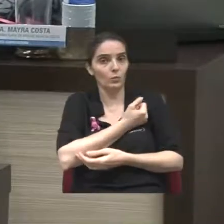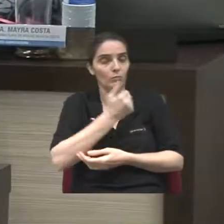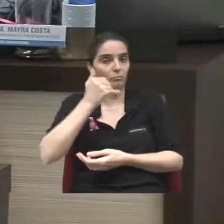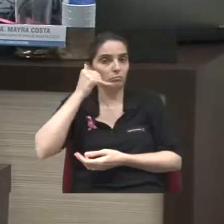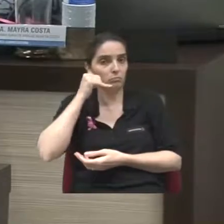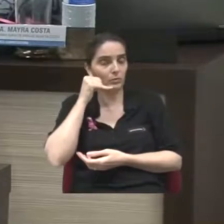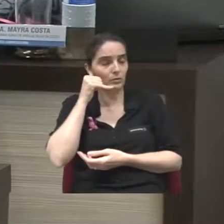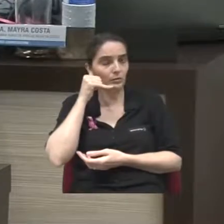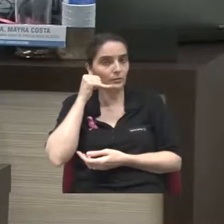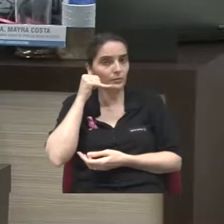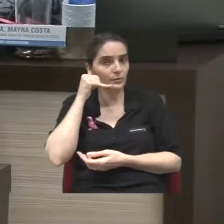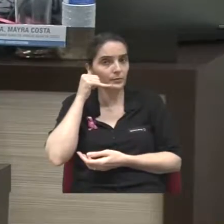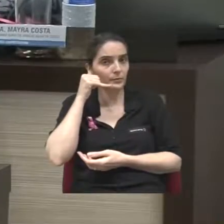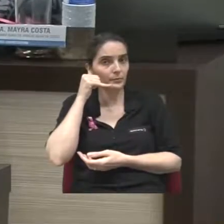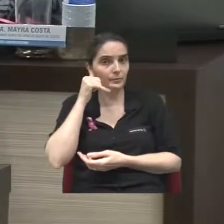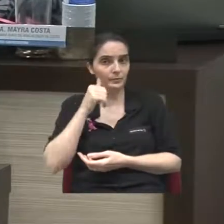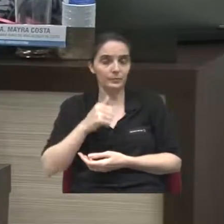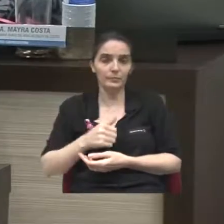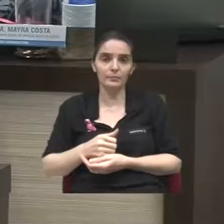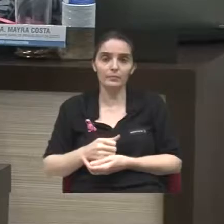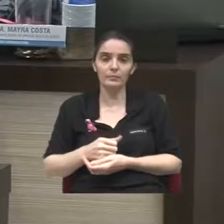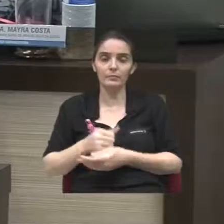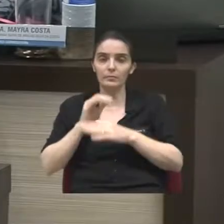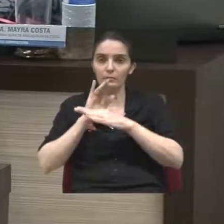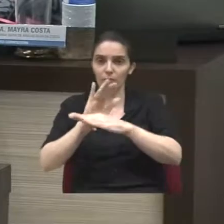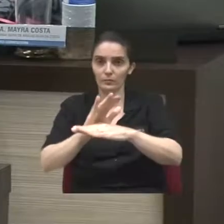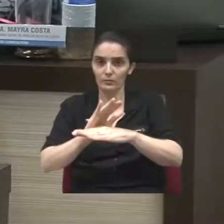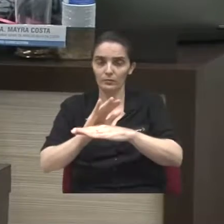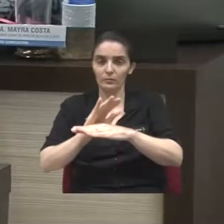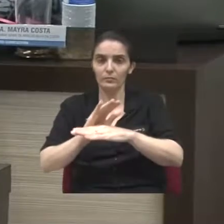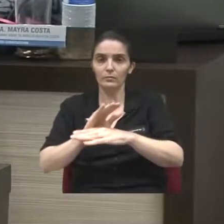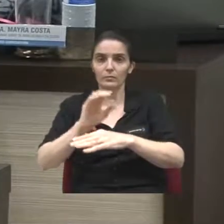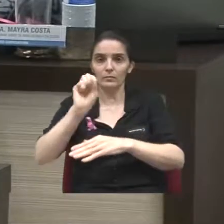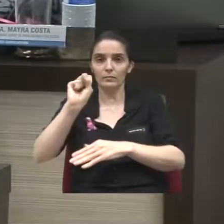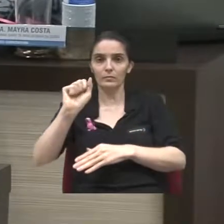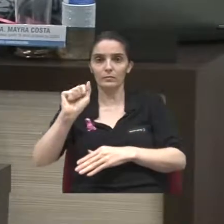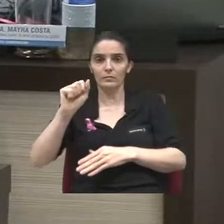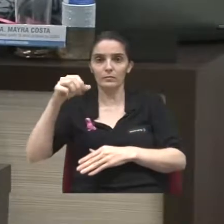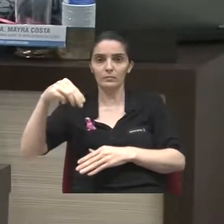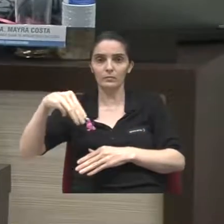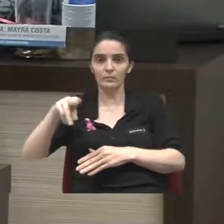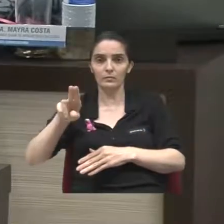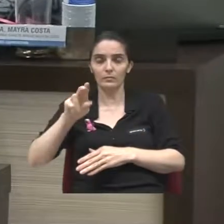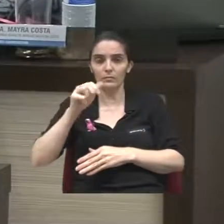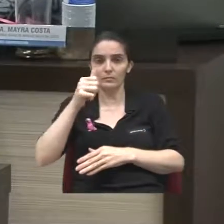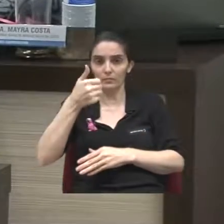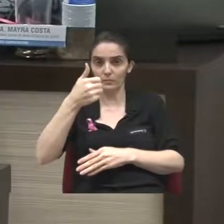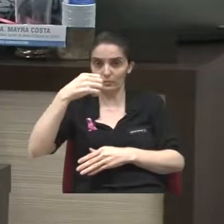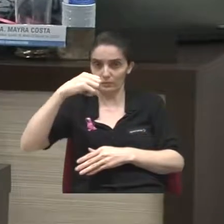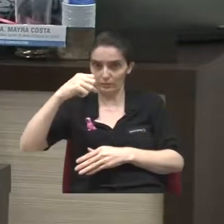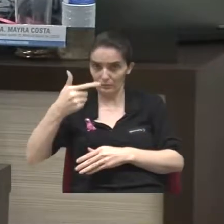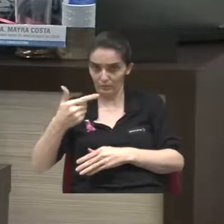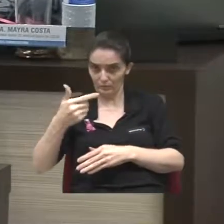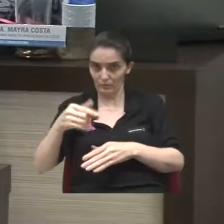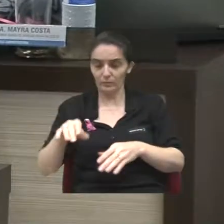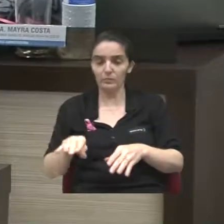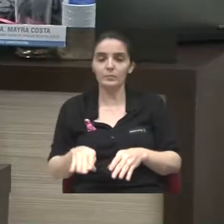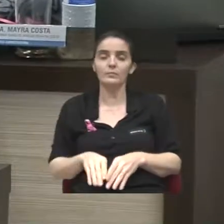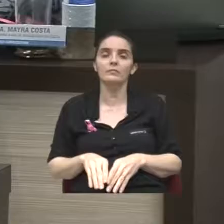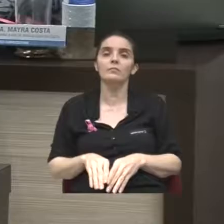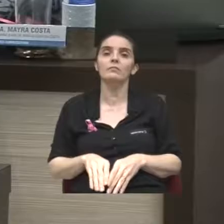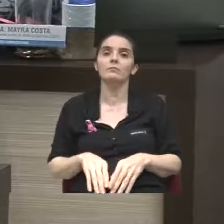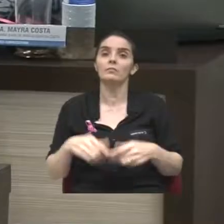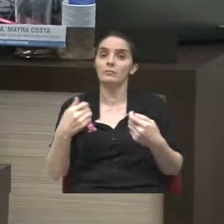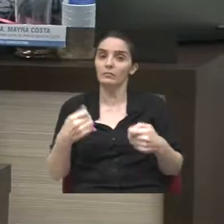de Móvel de Socorro, que é o SAMU, 192, e os cartazes que se tratam esse artigo deverão conter no mínimo as medidas